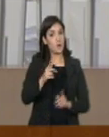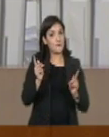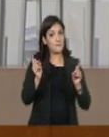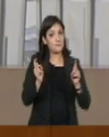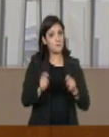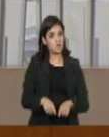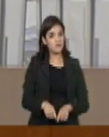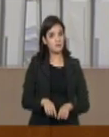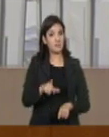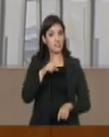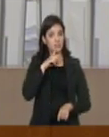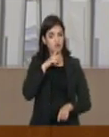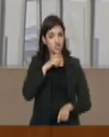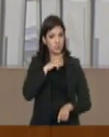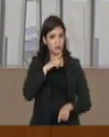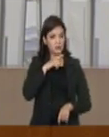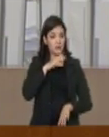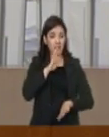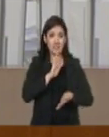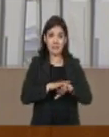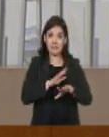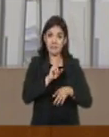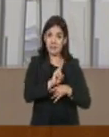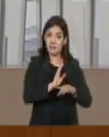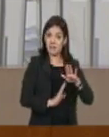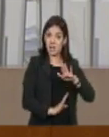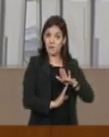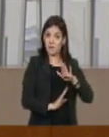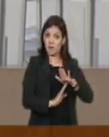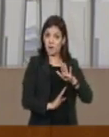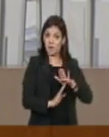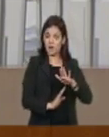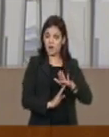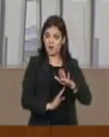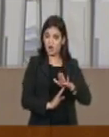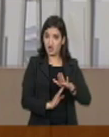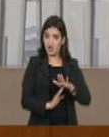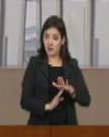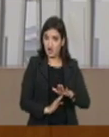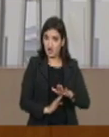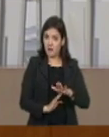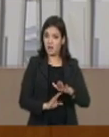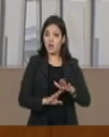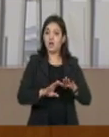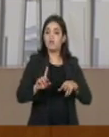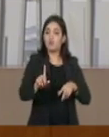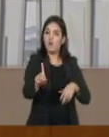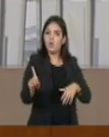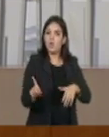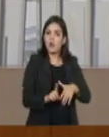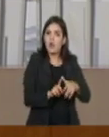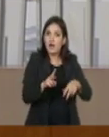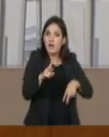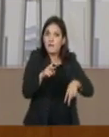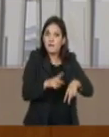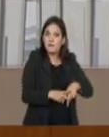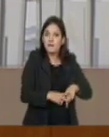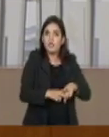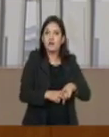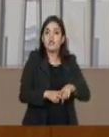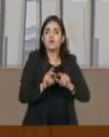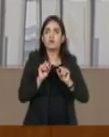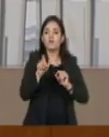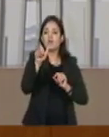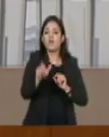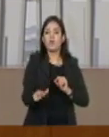executar provisoriamente a pena a partir da análise de um caso concreto, qual seja, um paciente